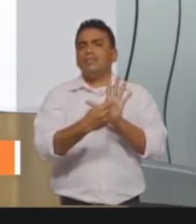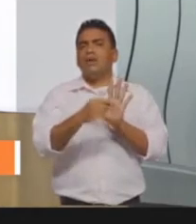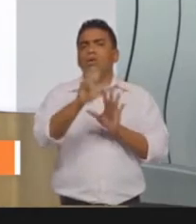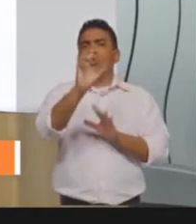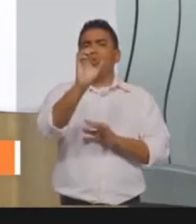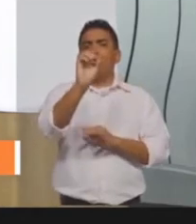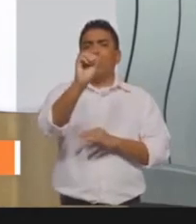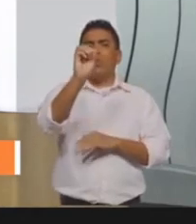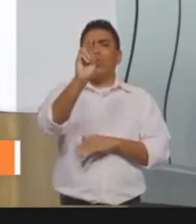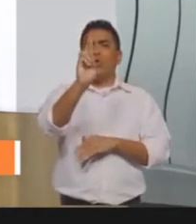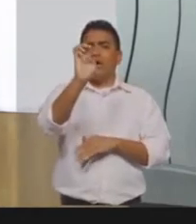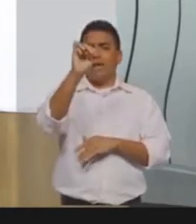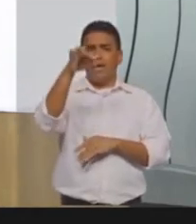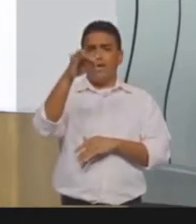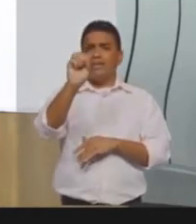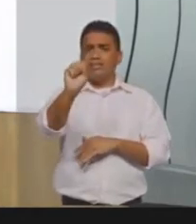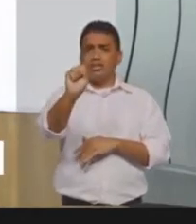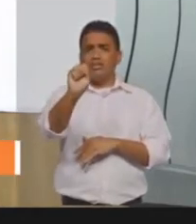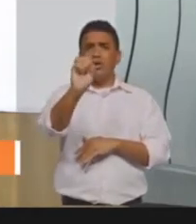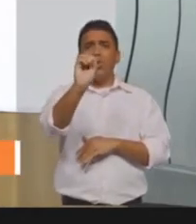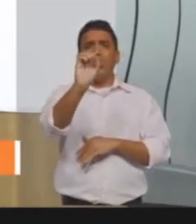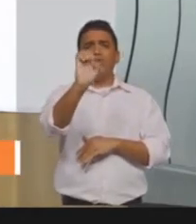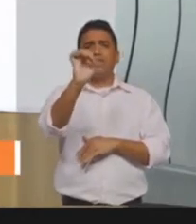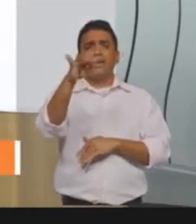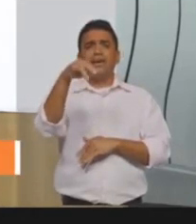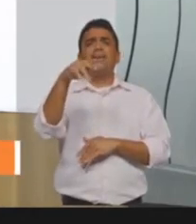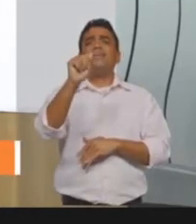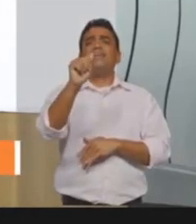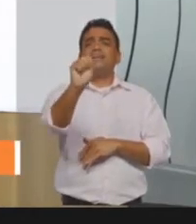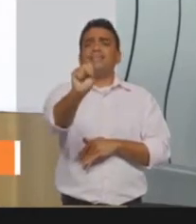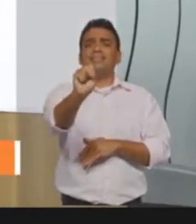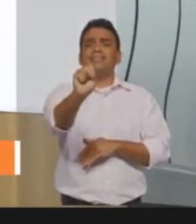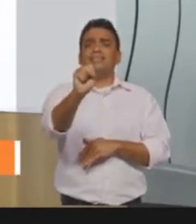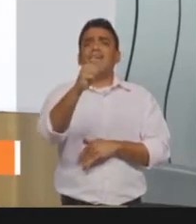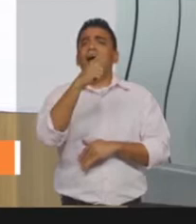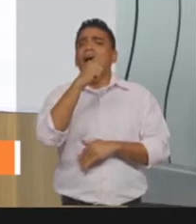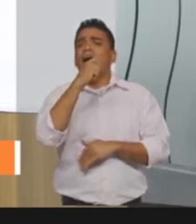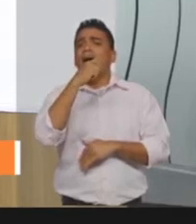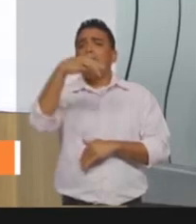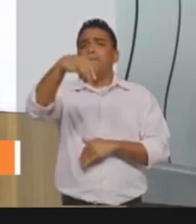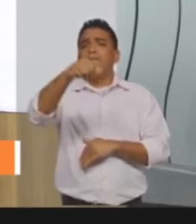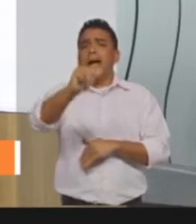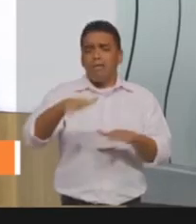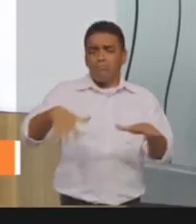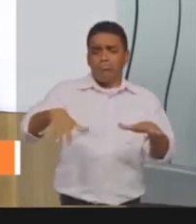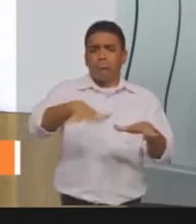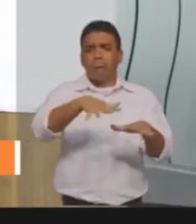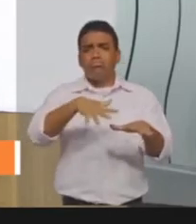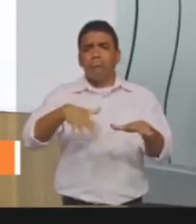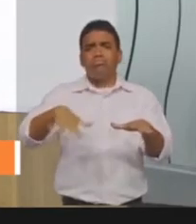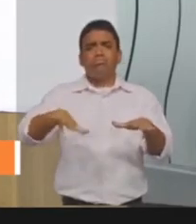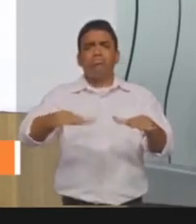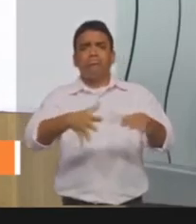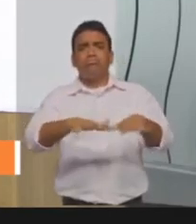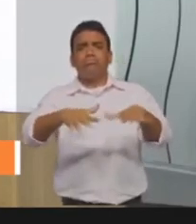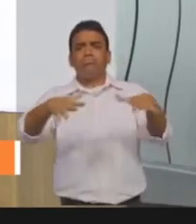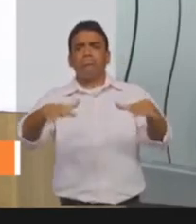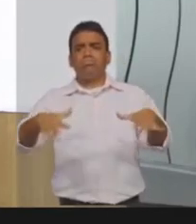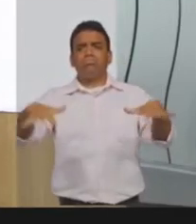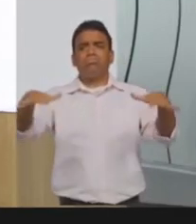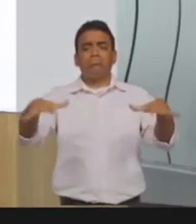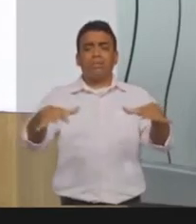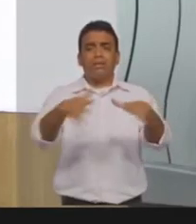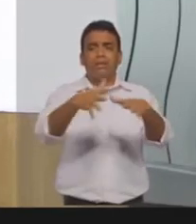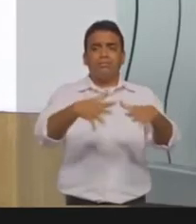oceânicas? Então, quando nós pensamos em oceanos, obviamente já vem à cabeça a água, né? Então, são massas